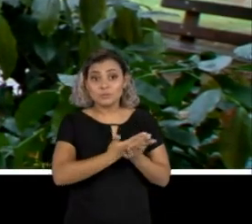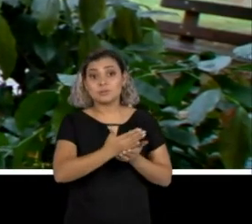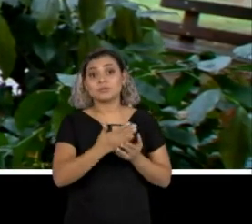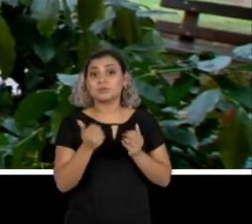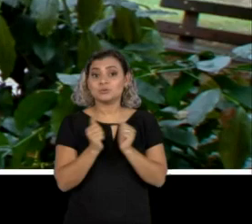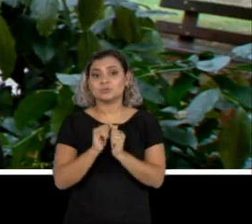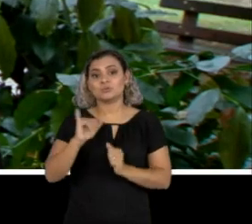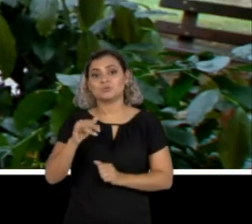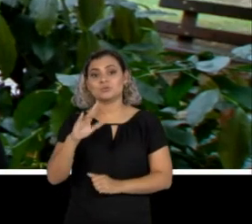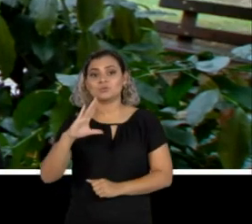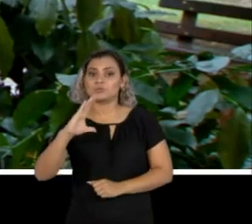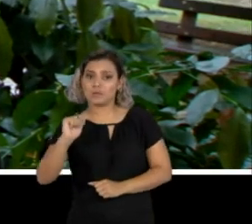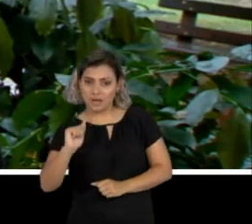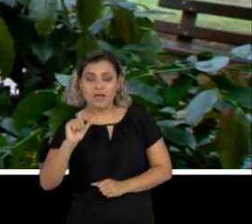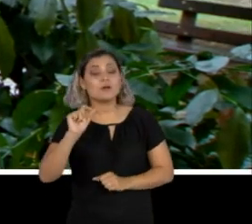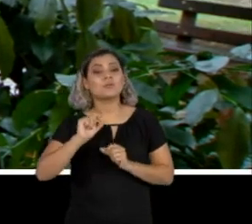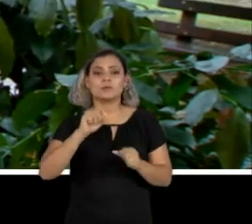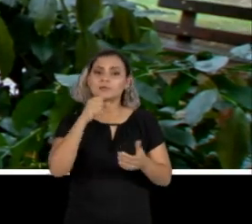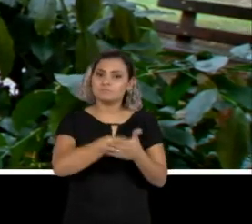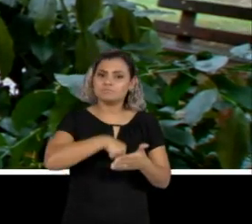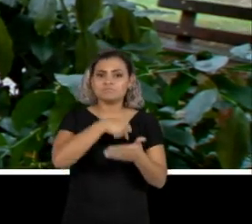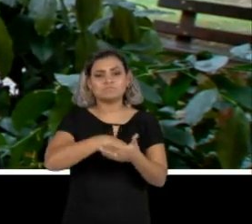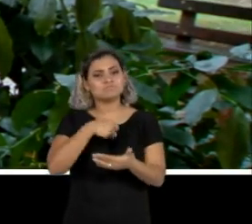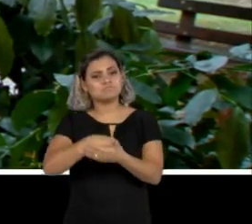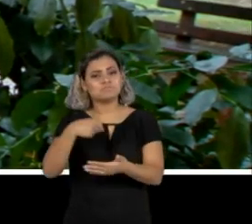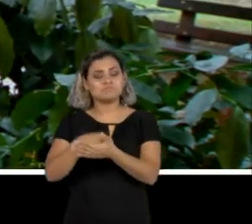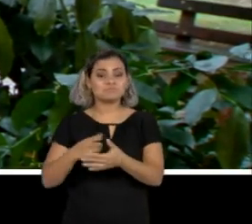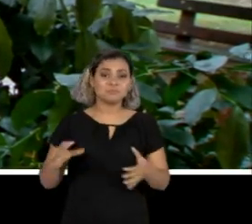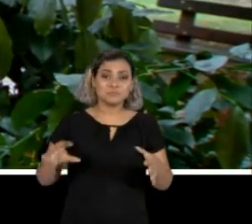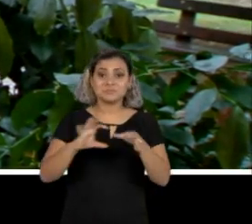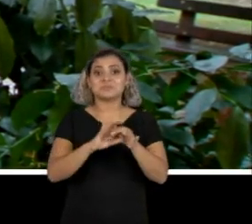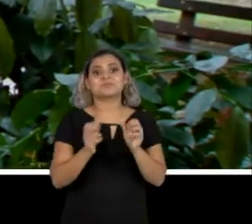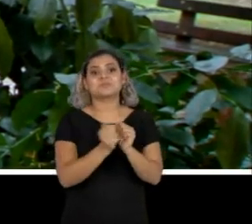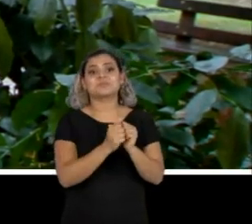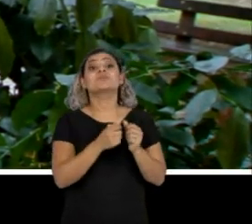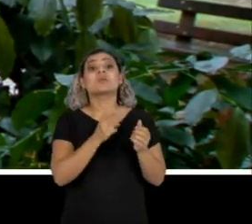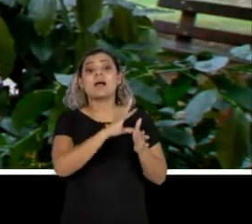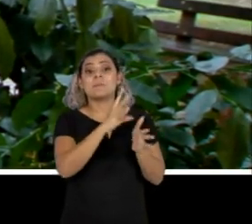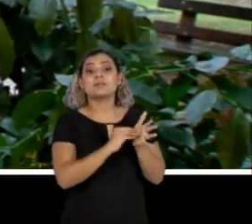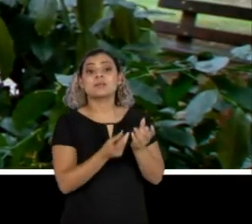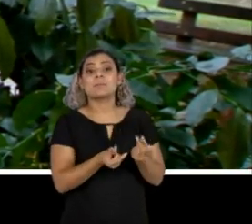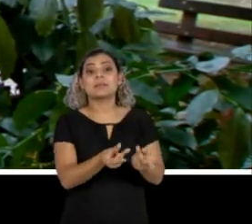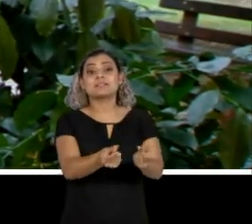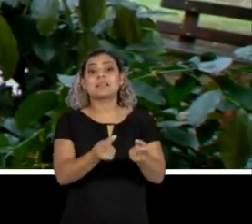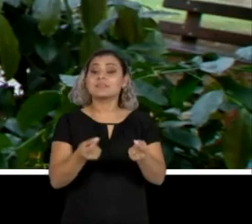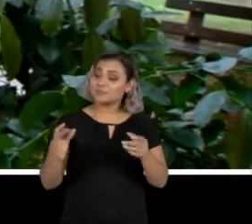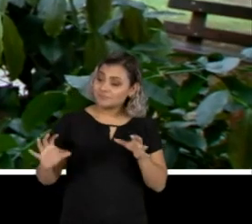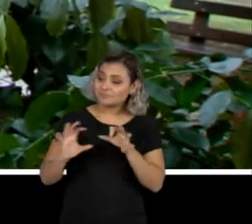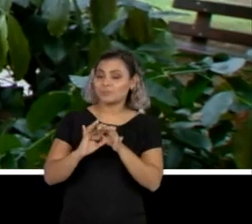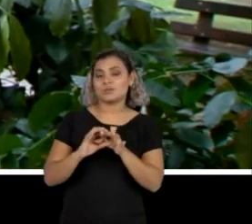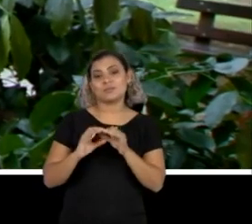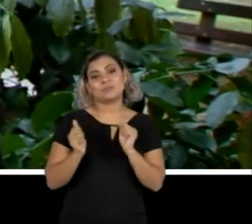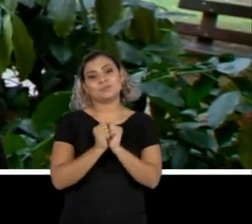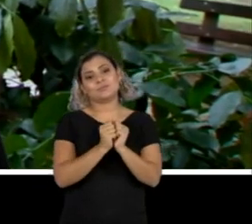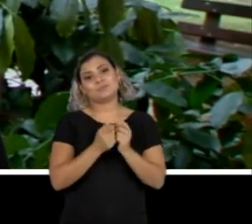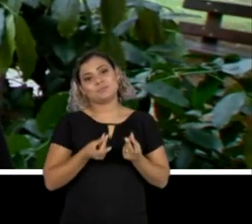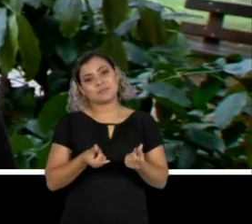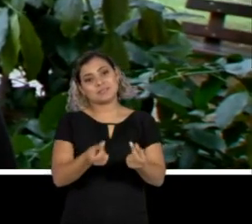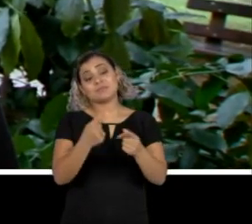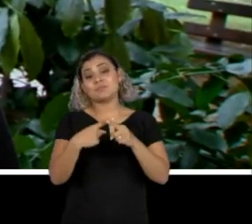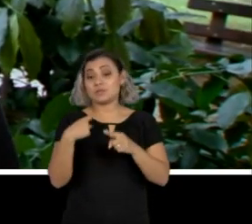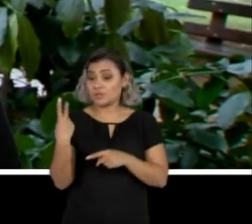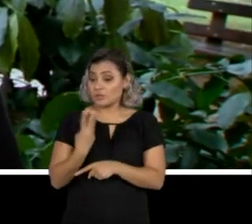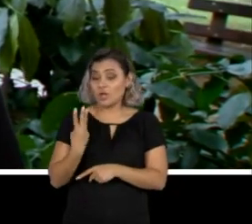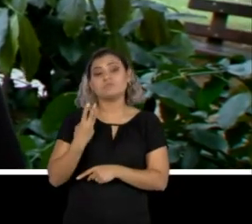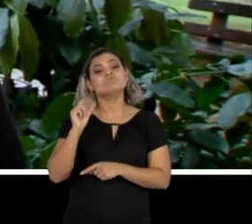Juca de Oliveira, o Amazônia para Sempre, que nos uniu para sempre. Como o nome diz, a Amazônia para Sempre nos uniu para sempre, porque somos